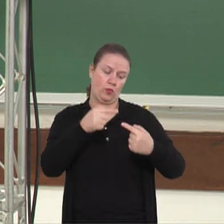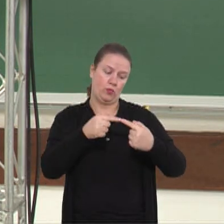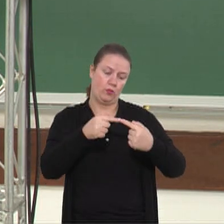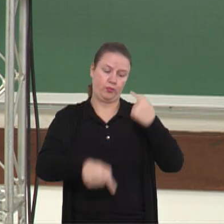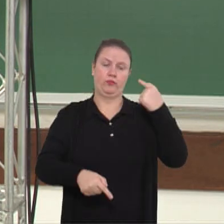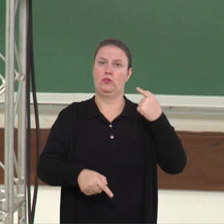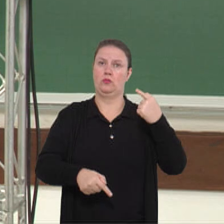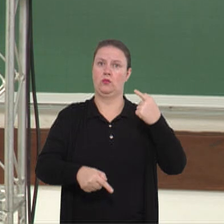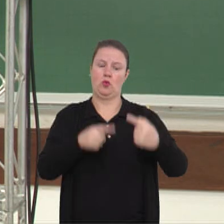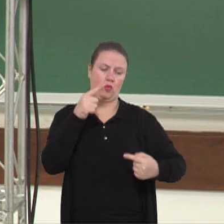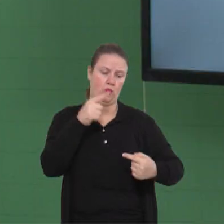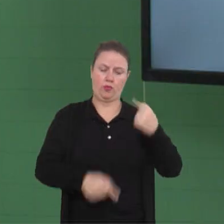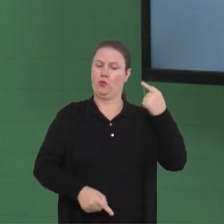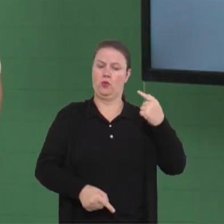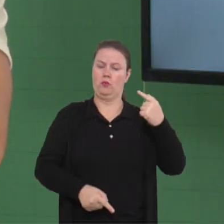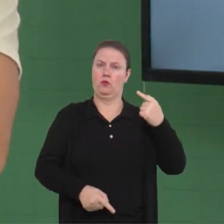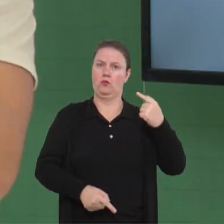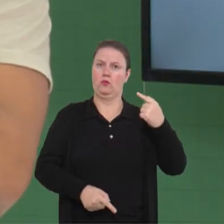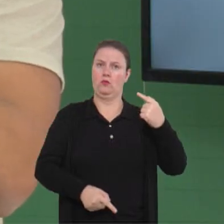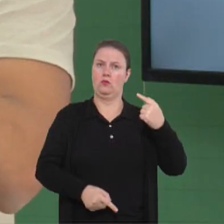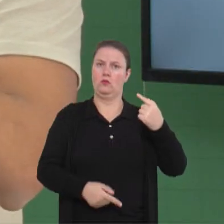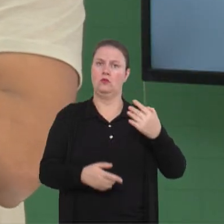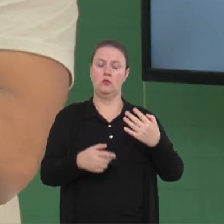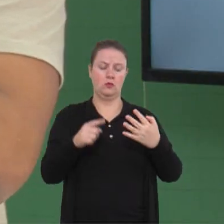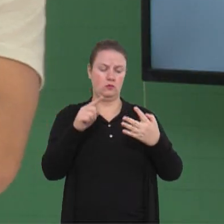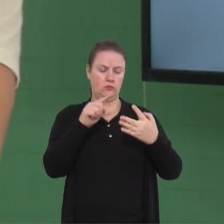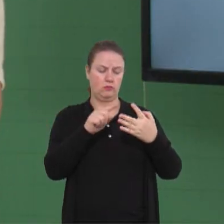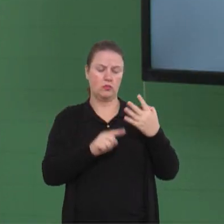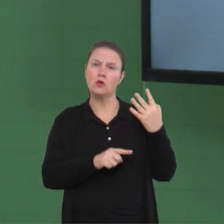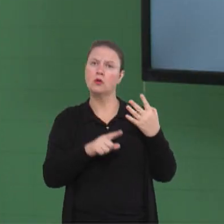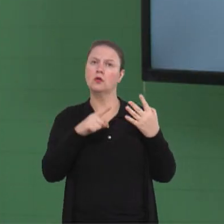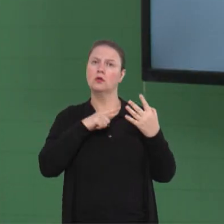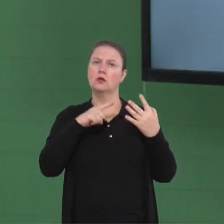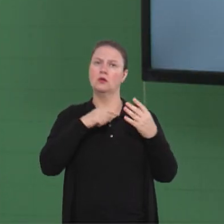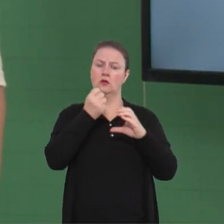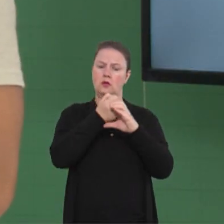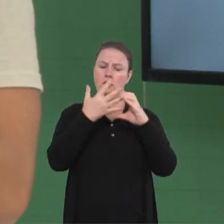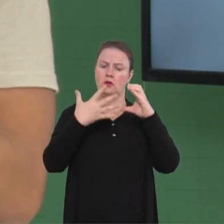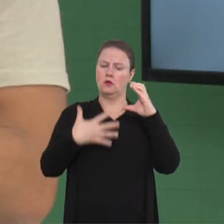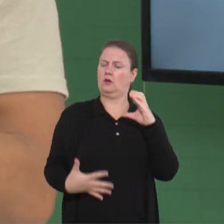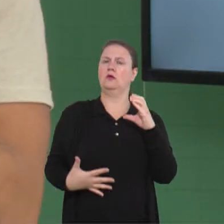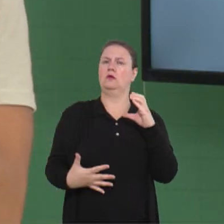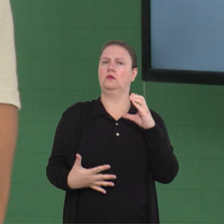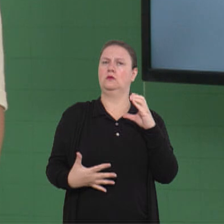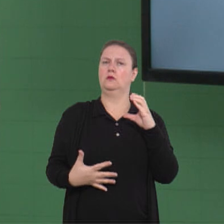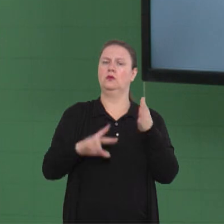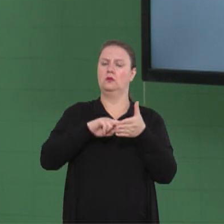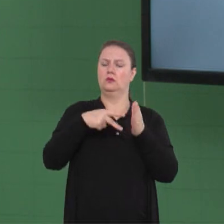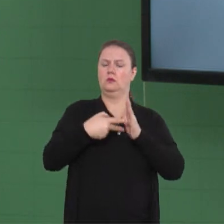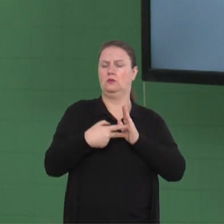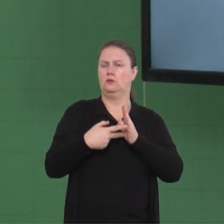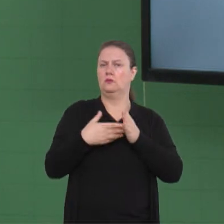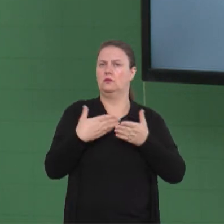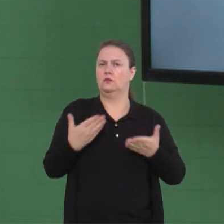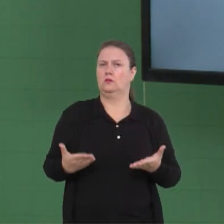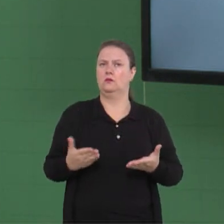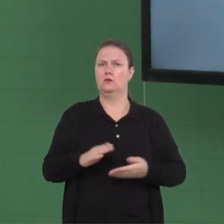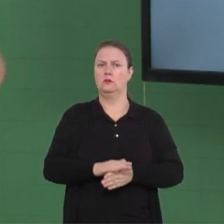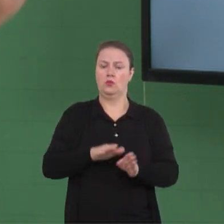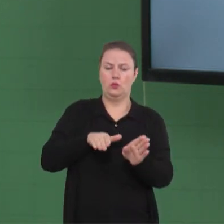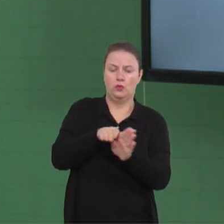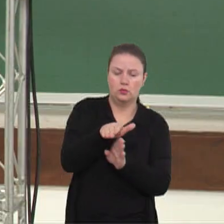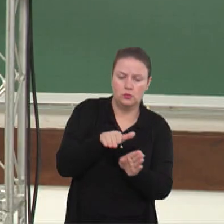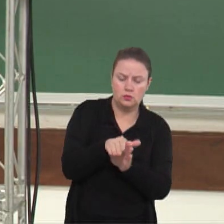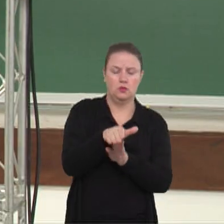tá é isso que a gente chama de verbos modais que tem essa carga semântica esse significado de